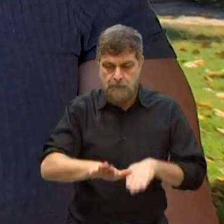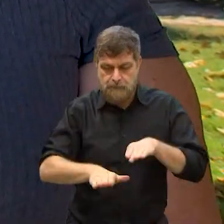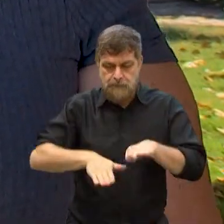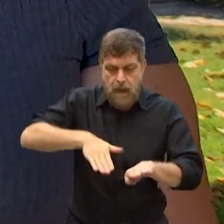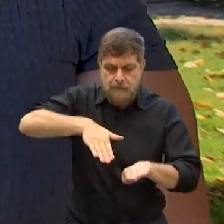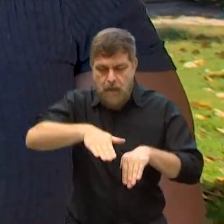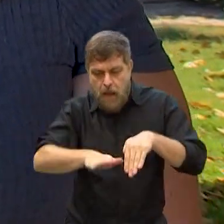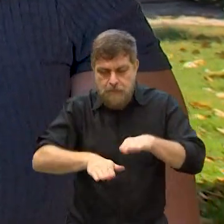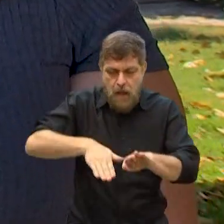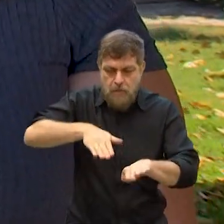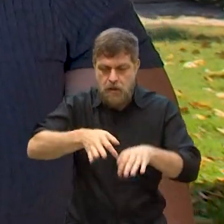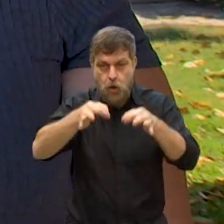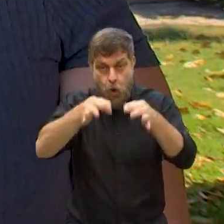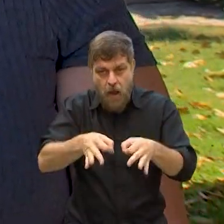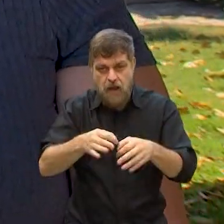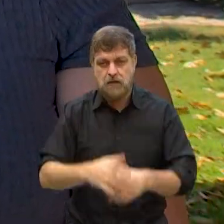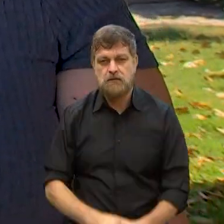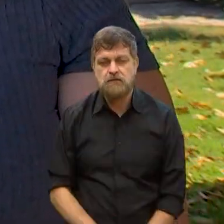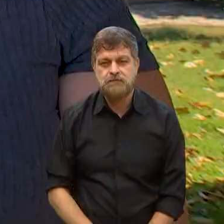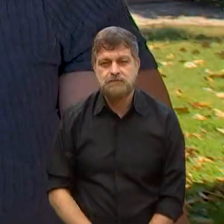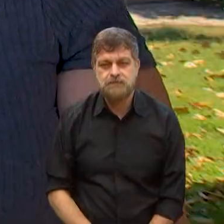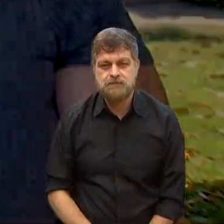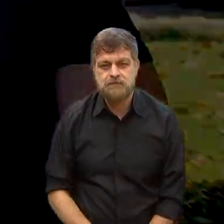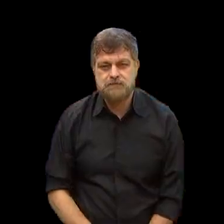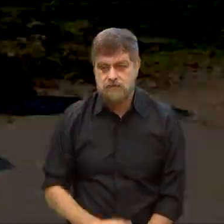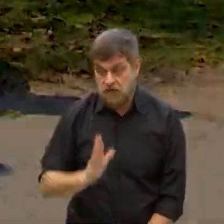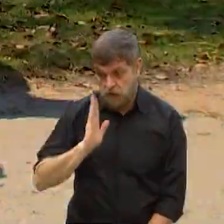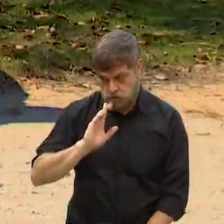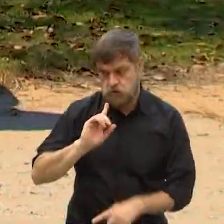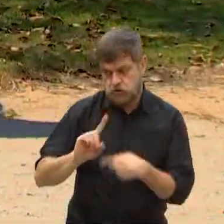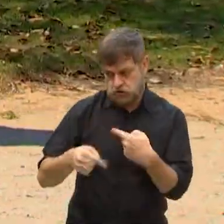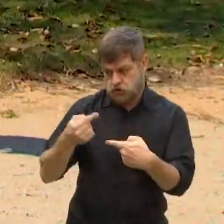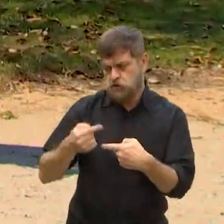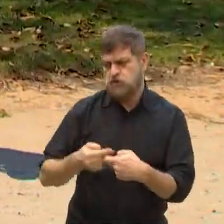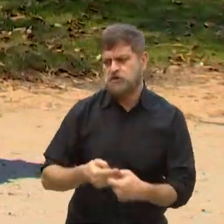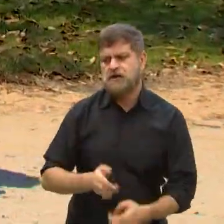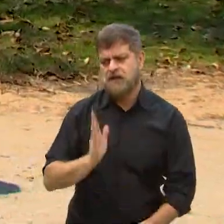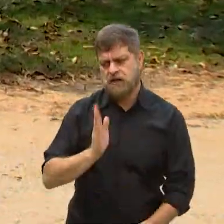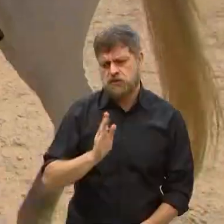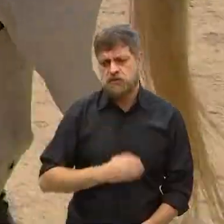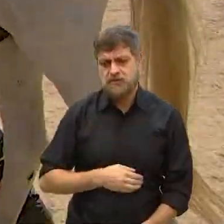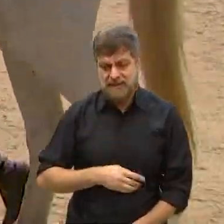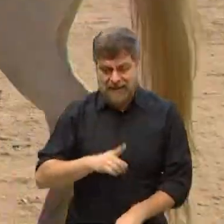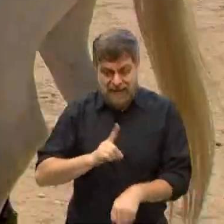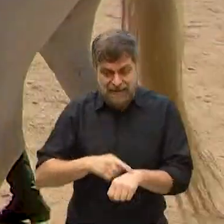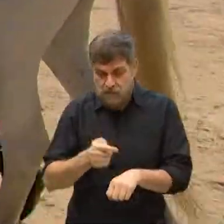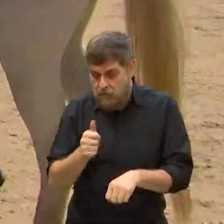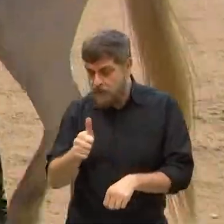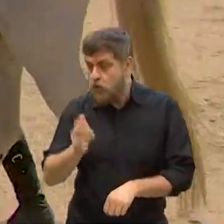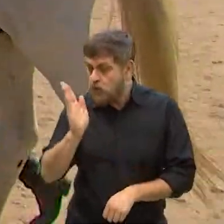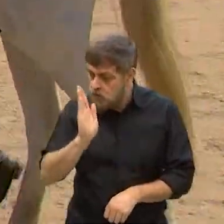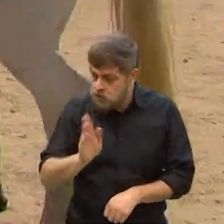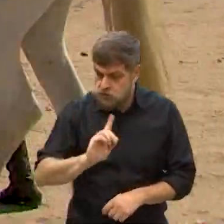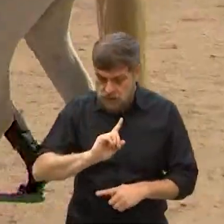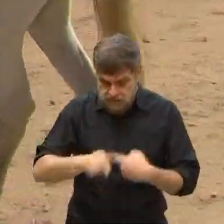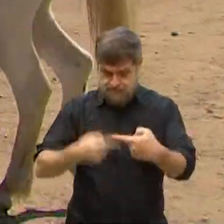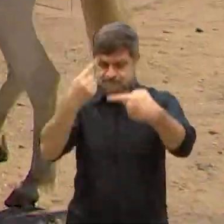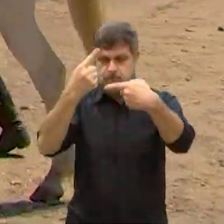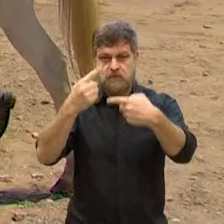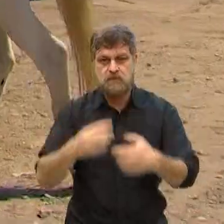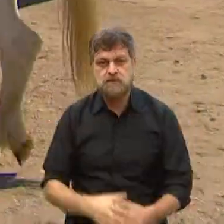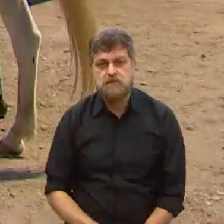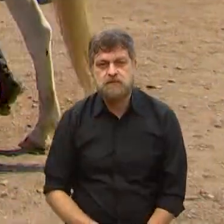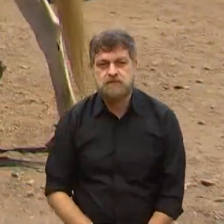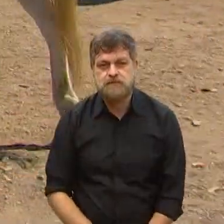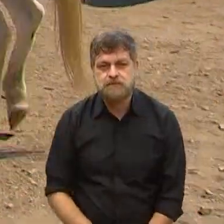mais centrada, com os pezinhos corretamente. Então já apresenta evolução. Já apresenta, com esse pouco tempo, já está